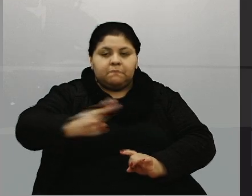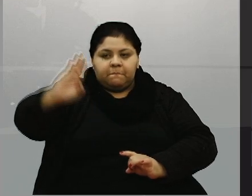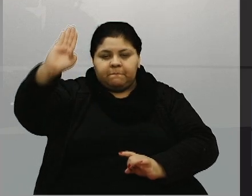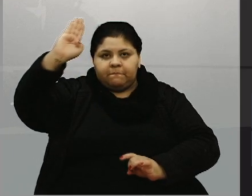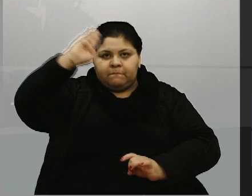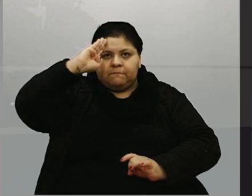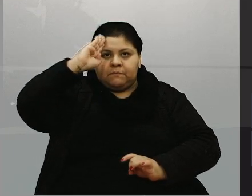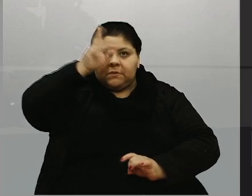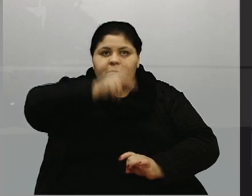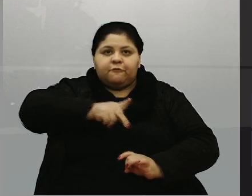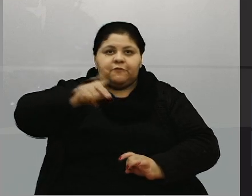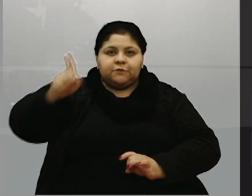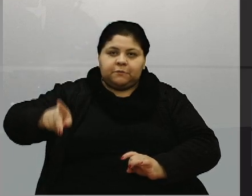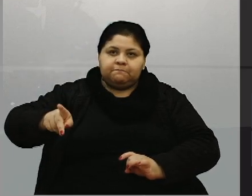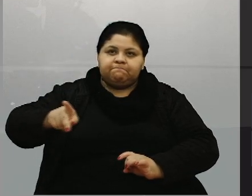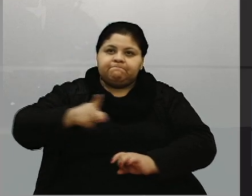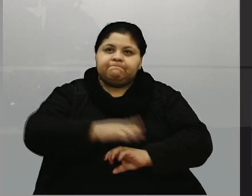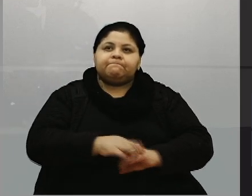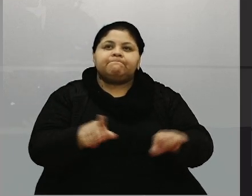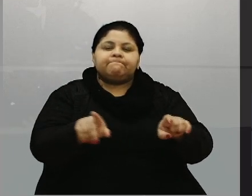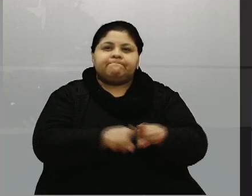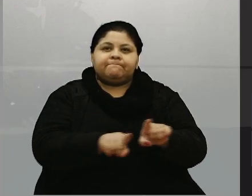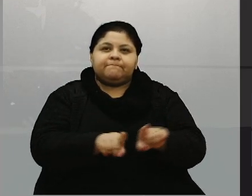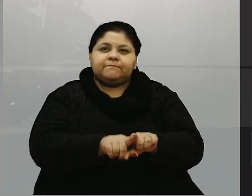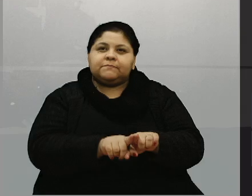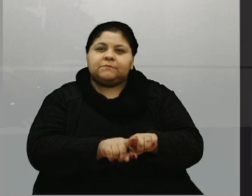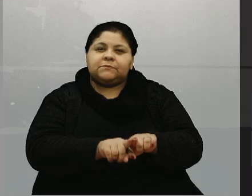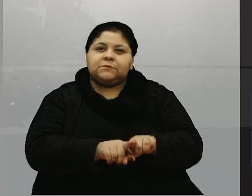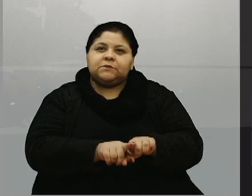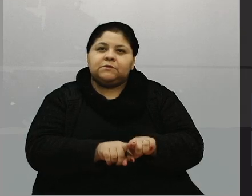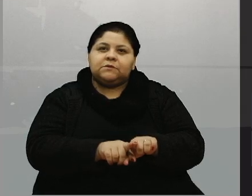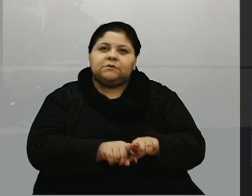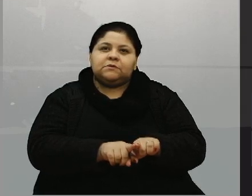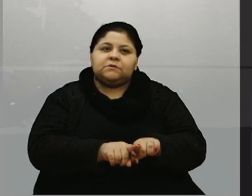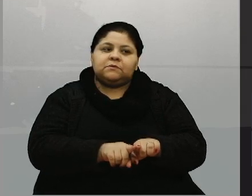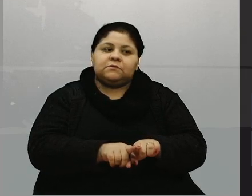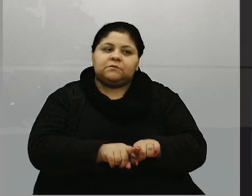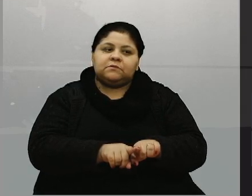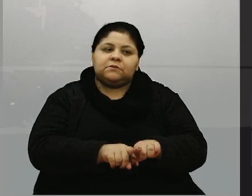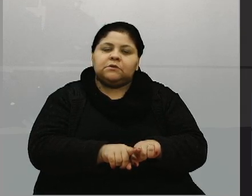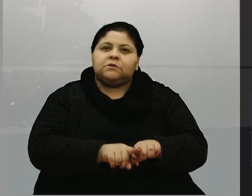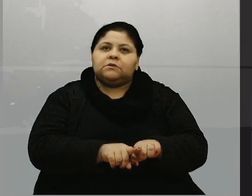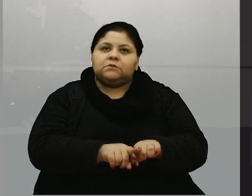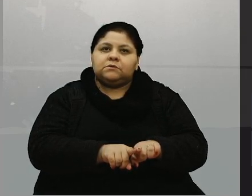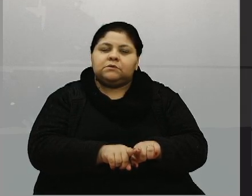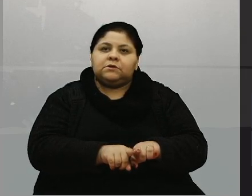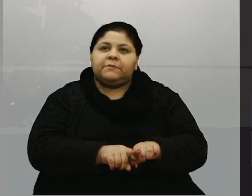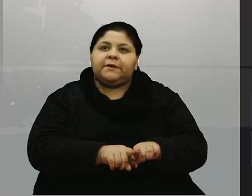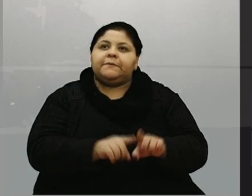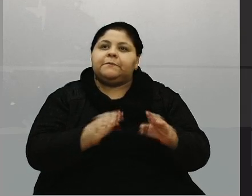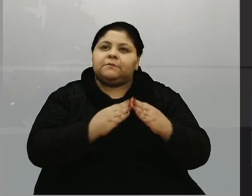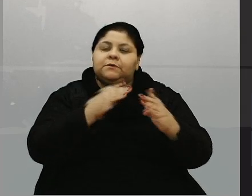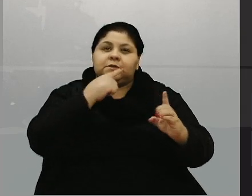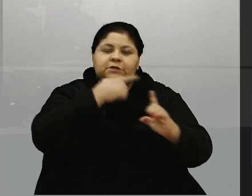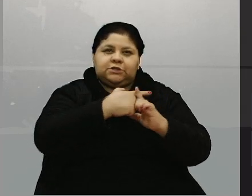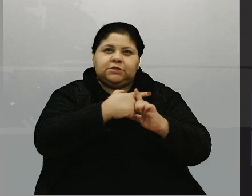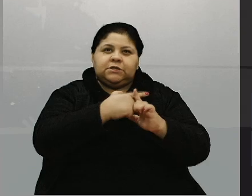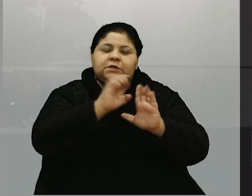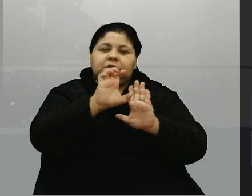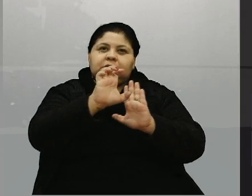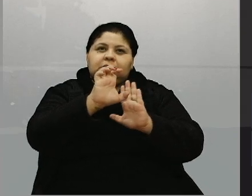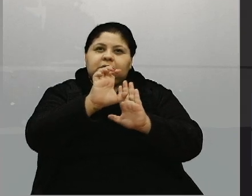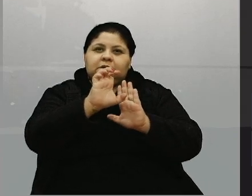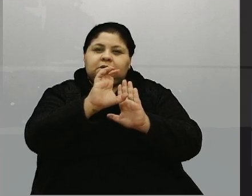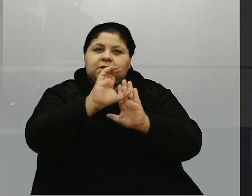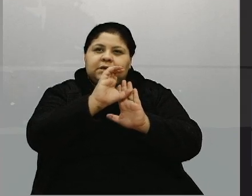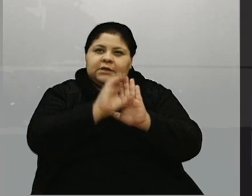e professores. E também a questão, né, eram membros tanto da Igreja Católica quanto luterana. Importante aqui a